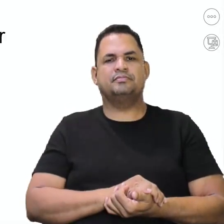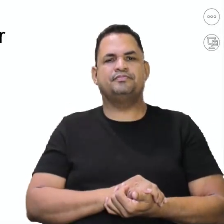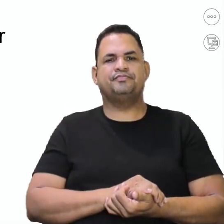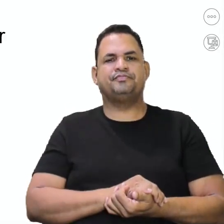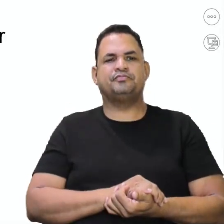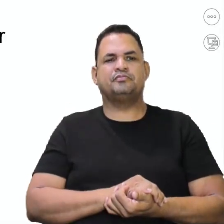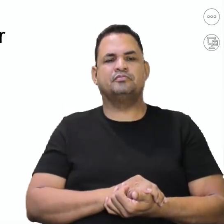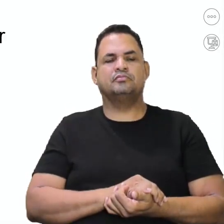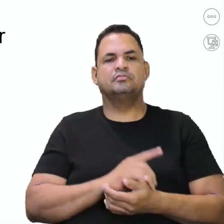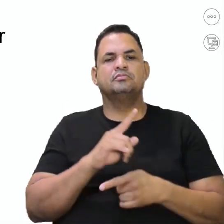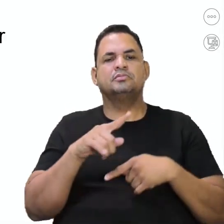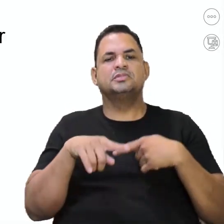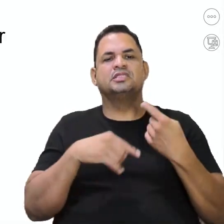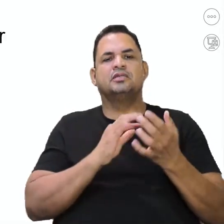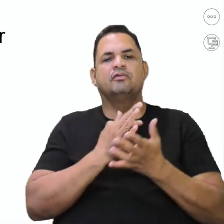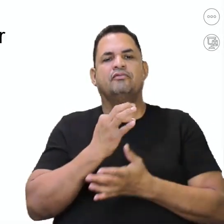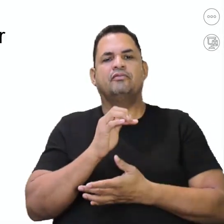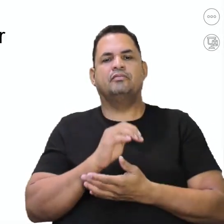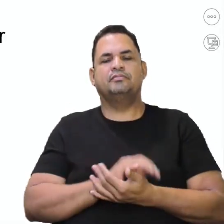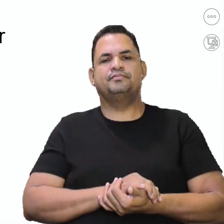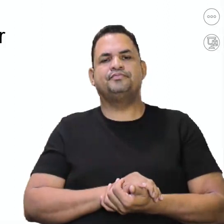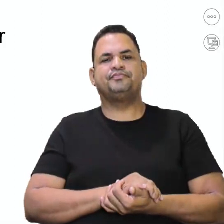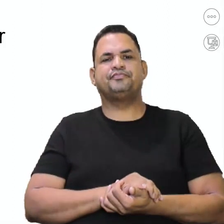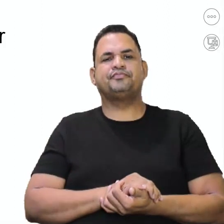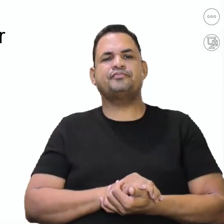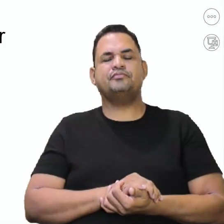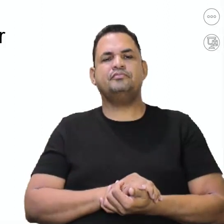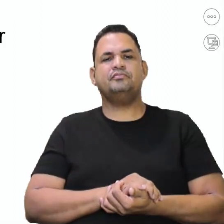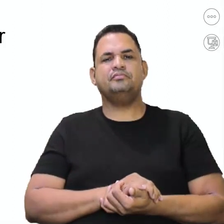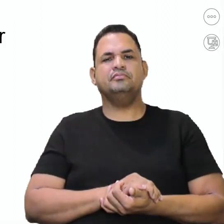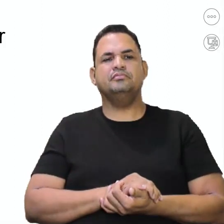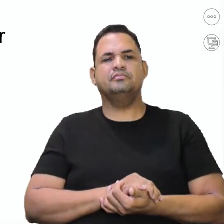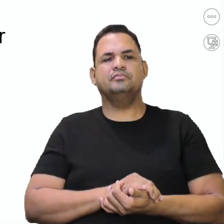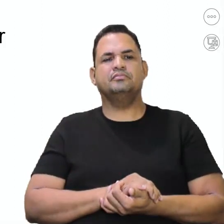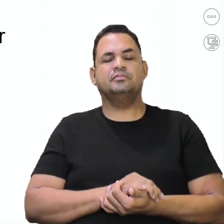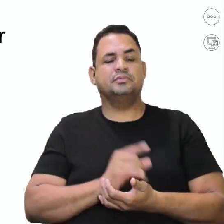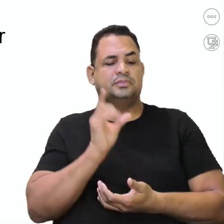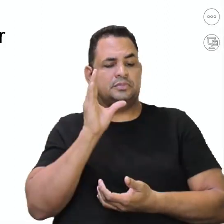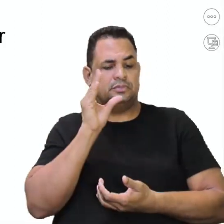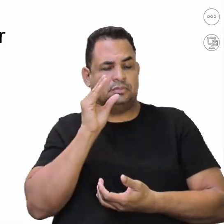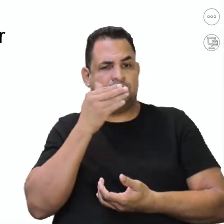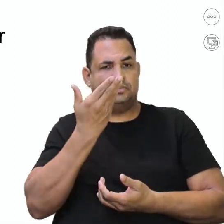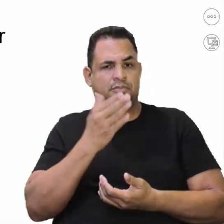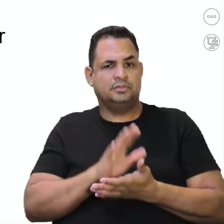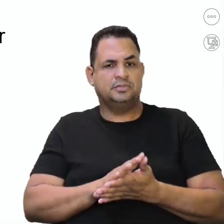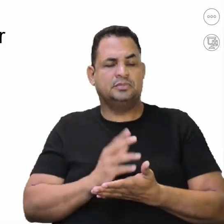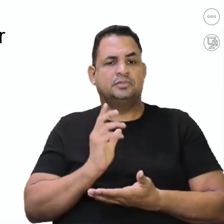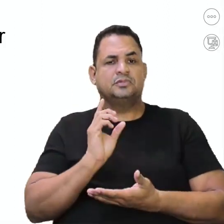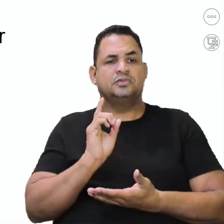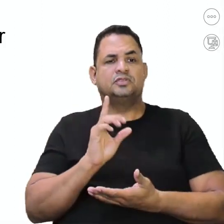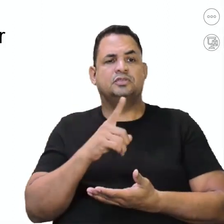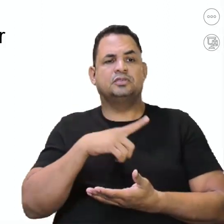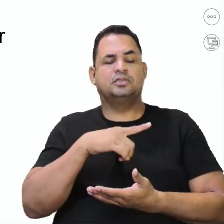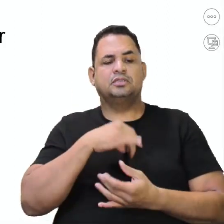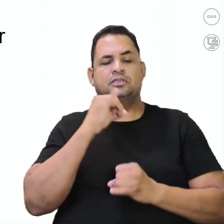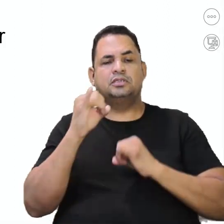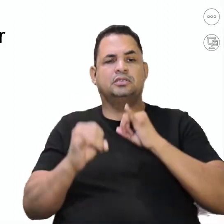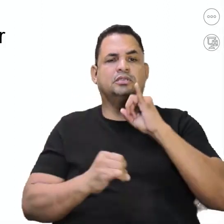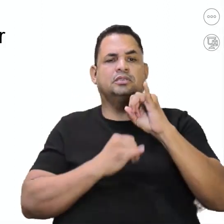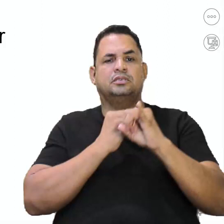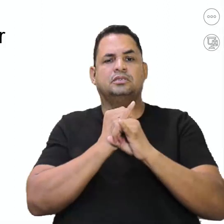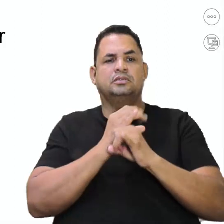seguiu. Próximo, nós temos aí o Forum Post. O Forum Post, ele é interessante, ele só vai existir na